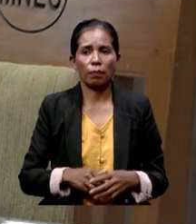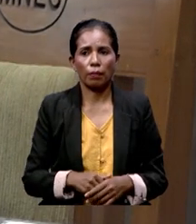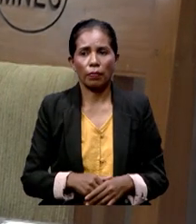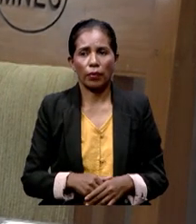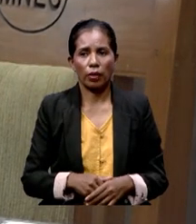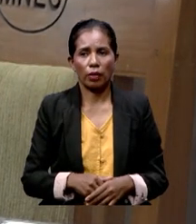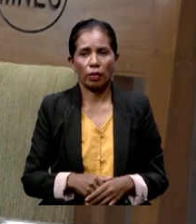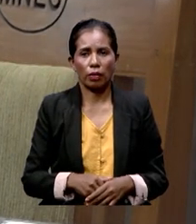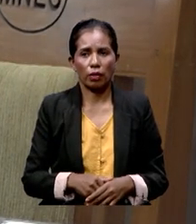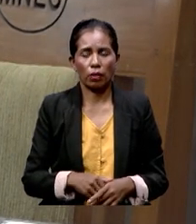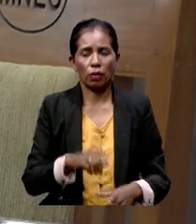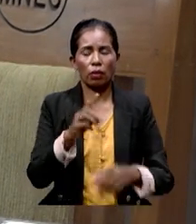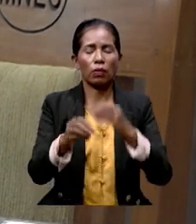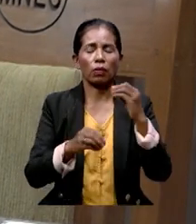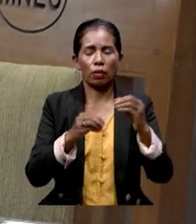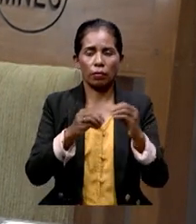poetisas.